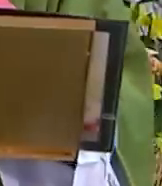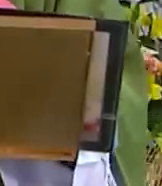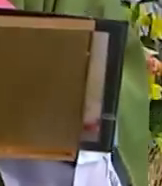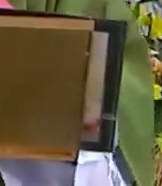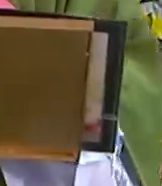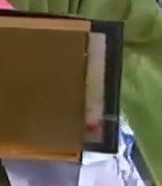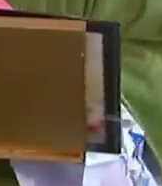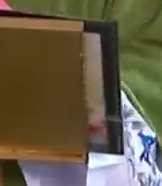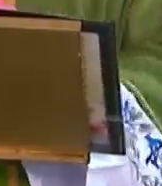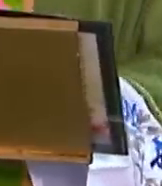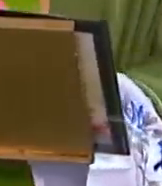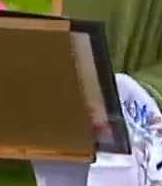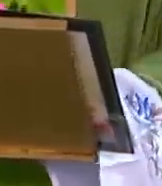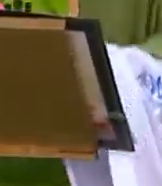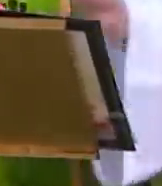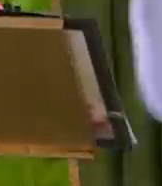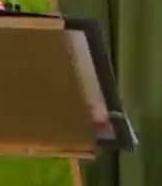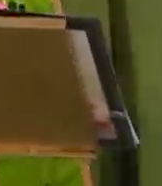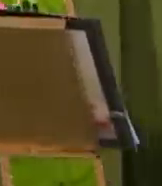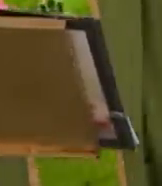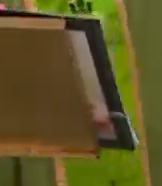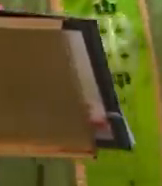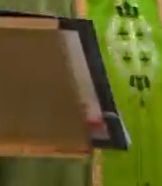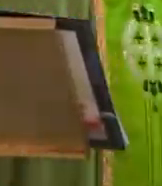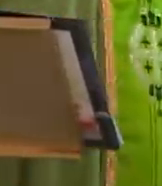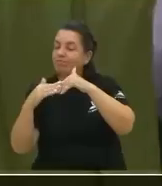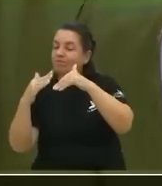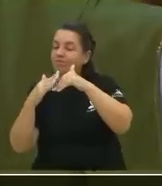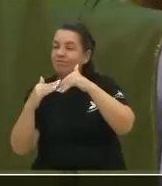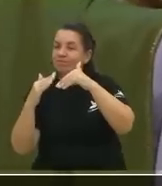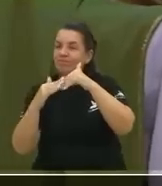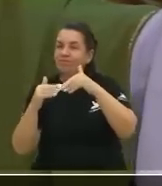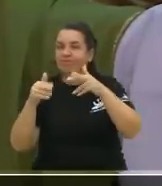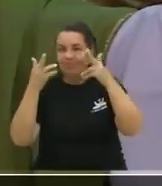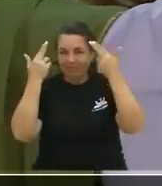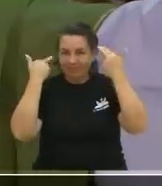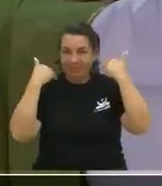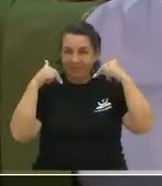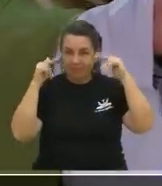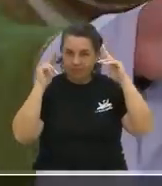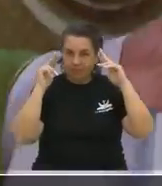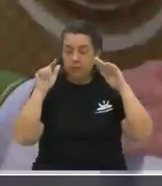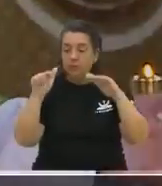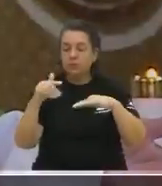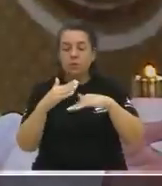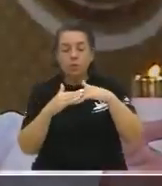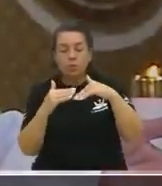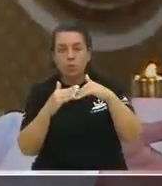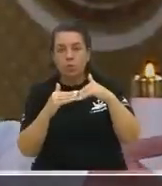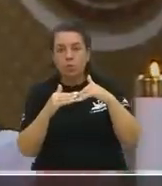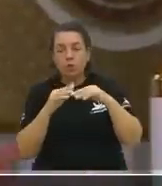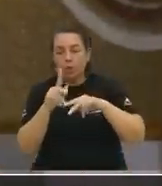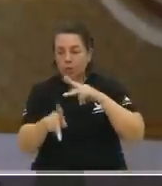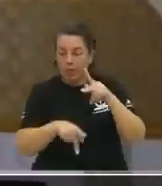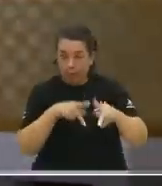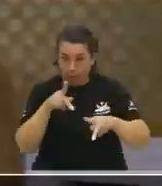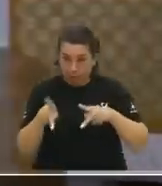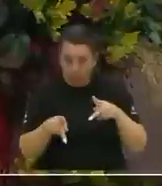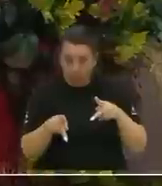Jesus, aquele que apascenta ao rebanho, os